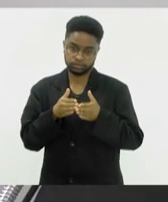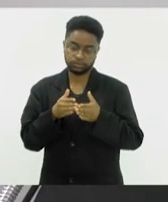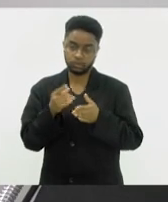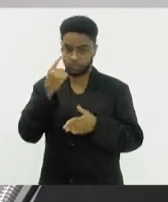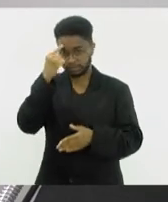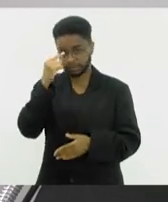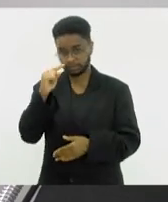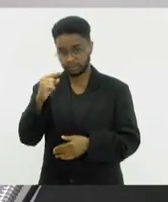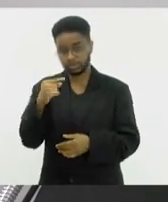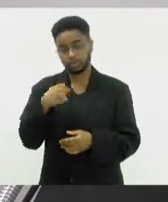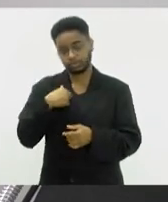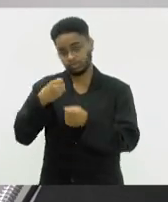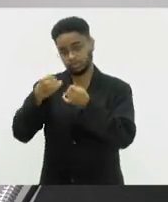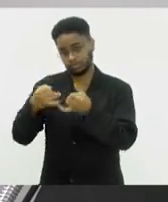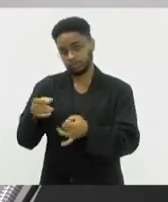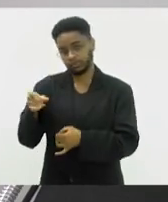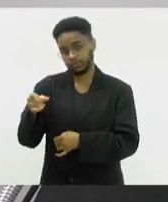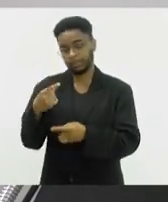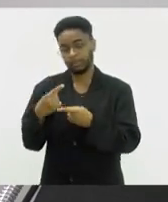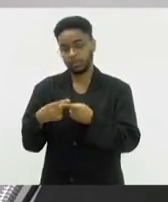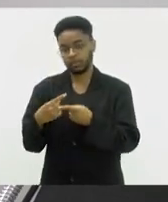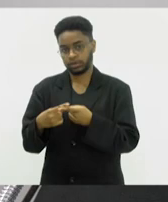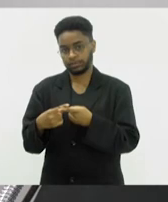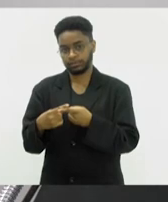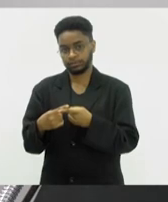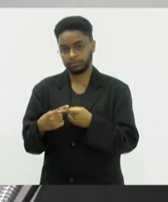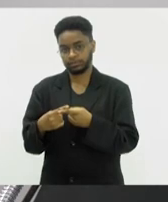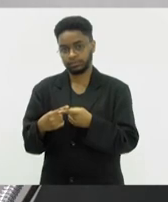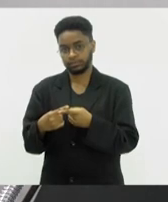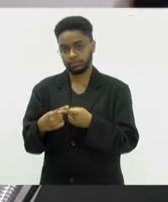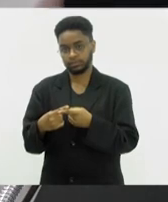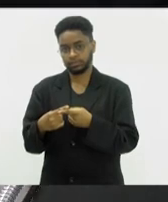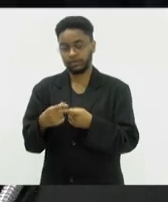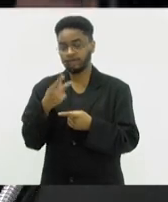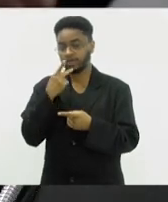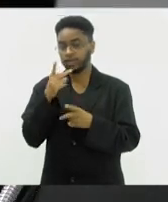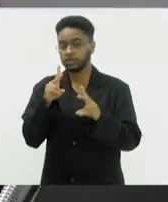explicar por quê. Trata-se de álcool e fumo,